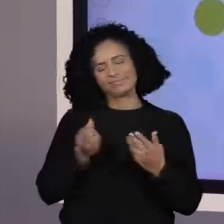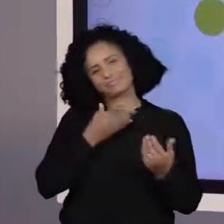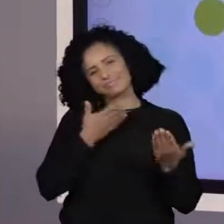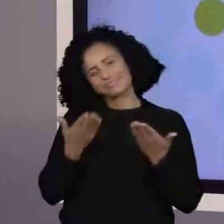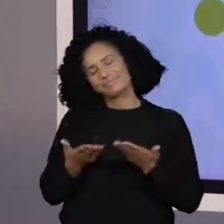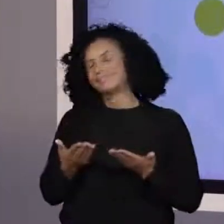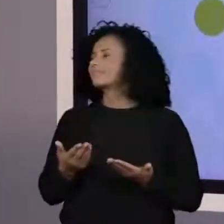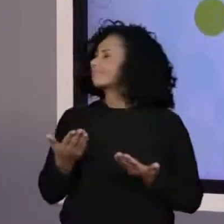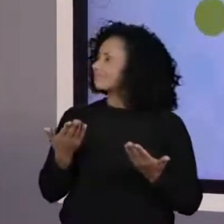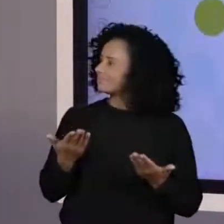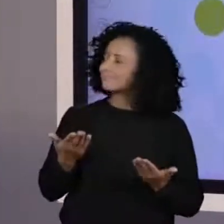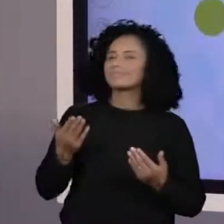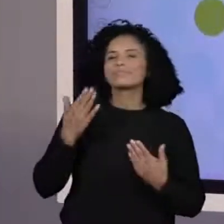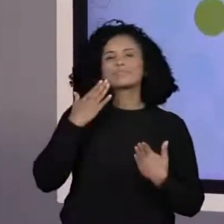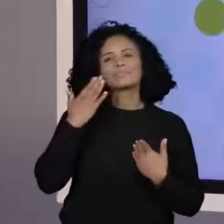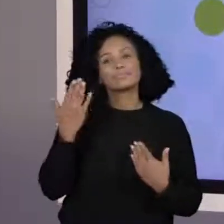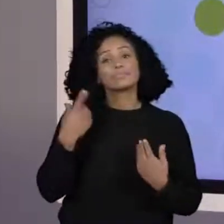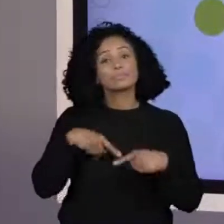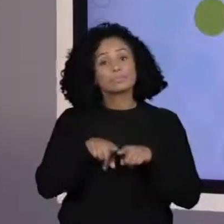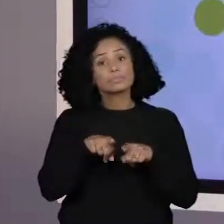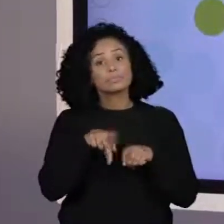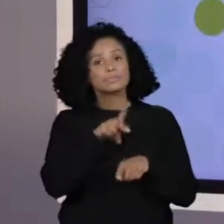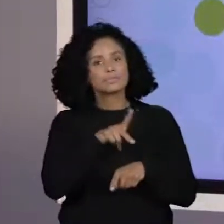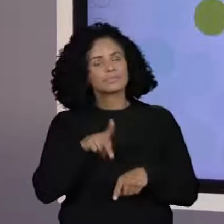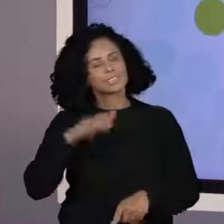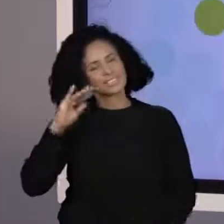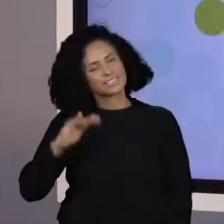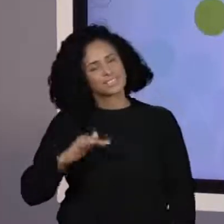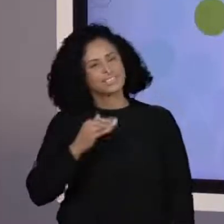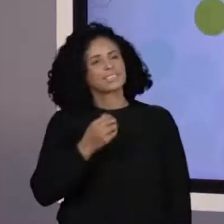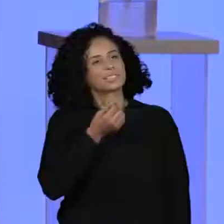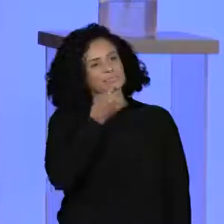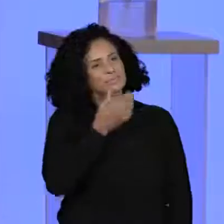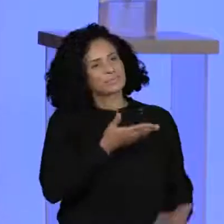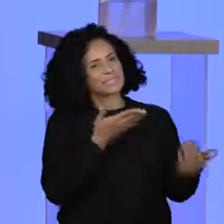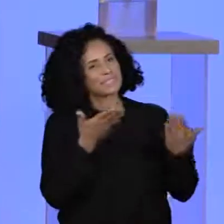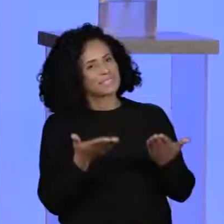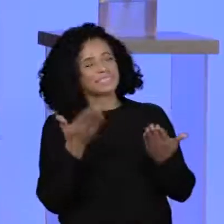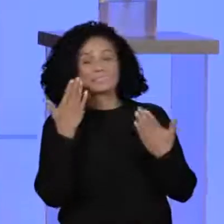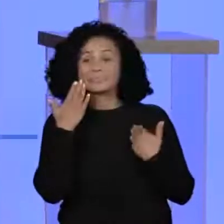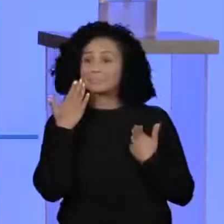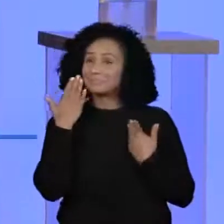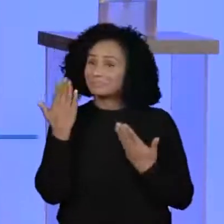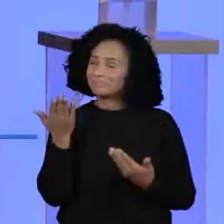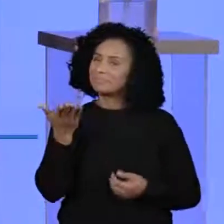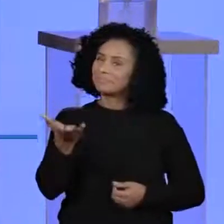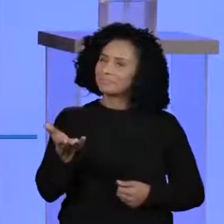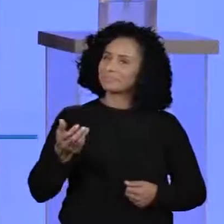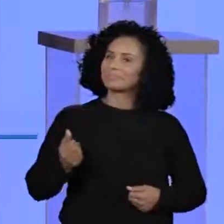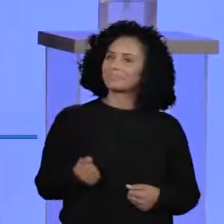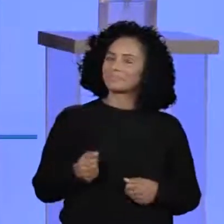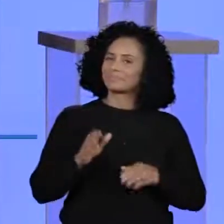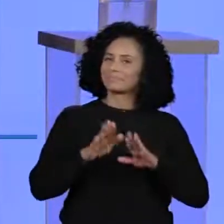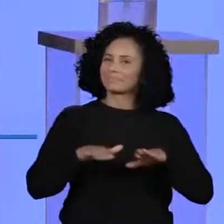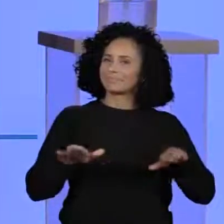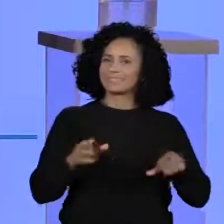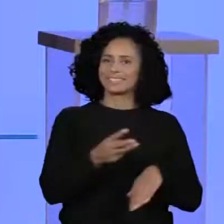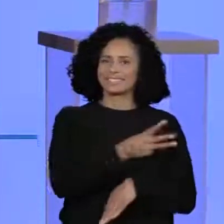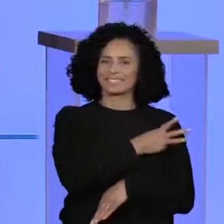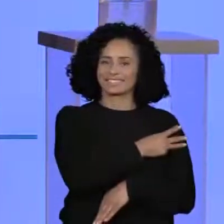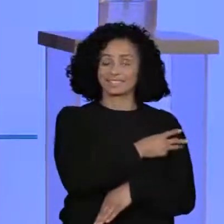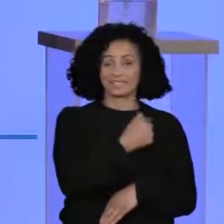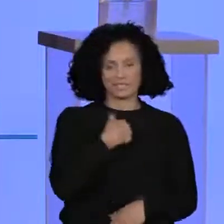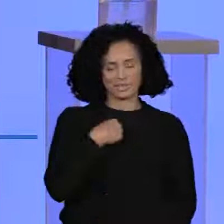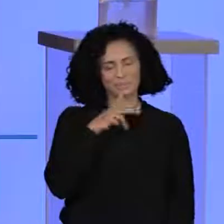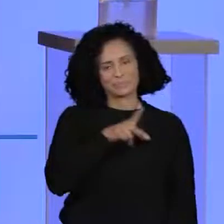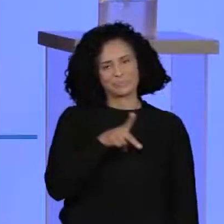Kelly. E também a professora Joyce. Seja muito bem-vinda, Pro. Muito obrigada. Olá, galerinha do terceiro ano. Eu sou a